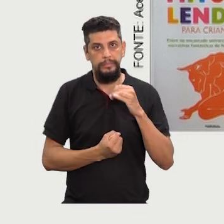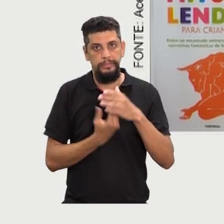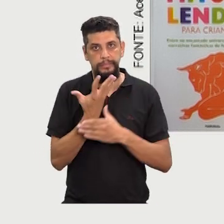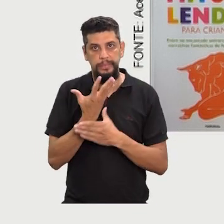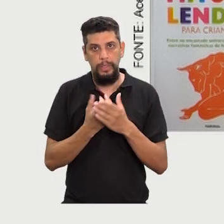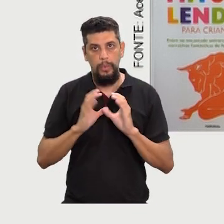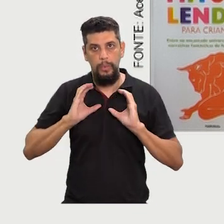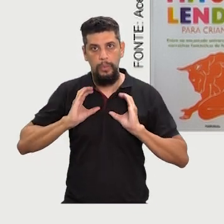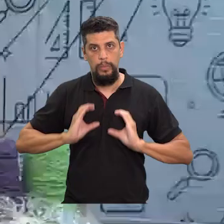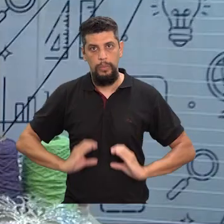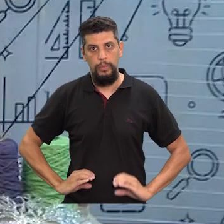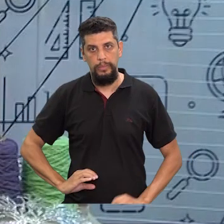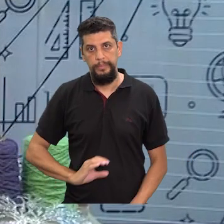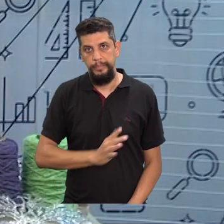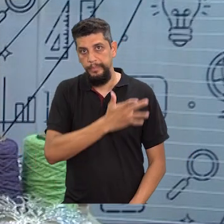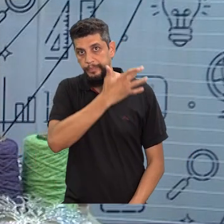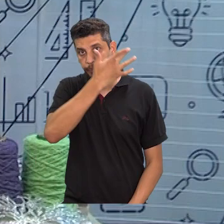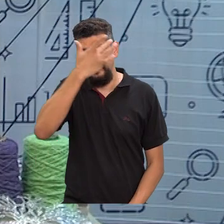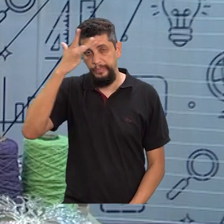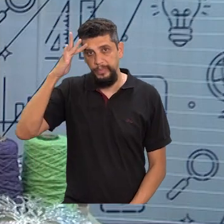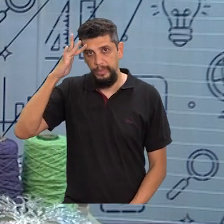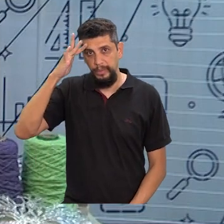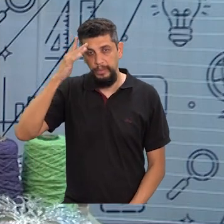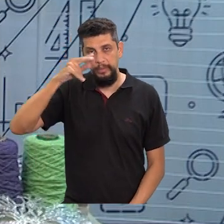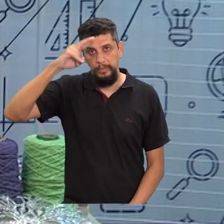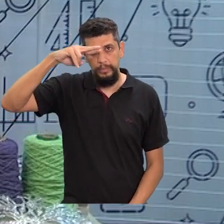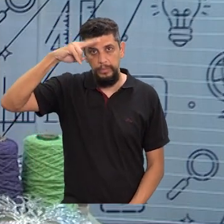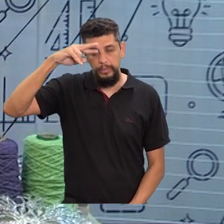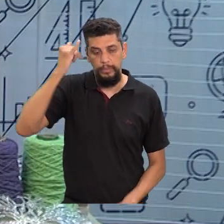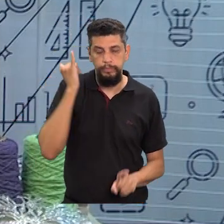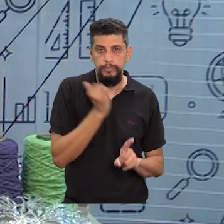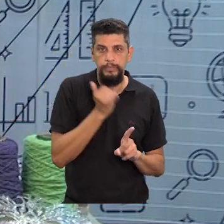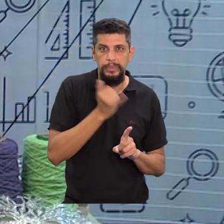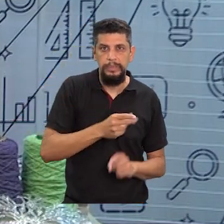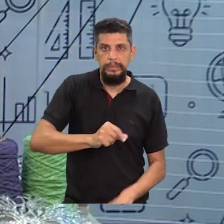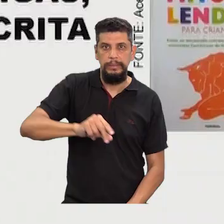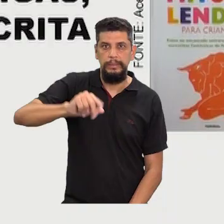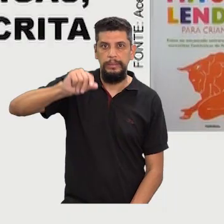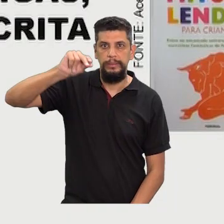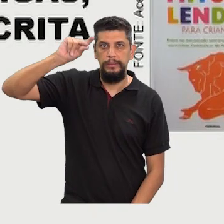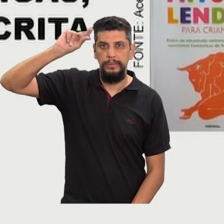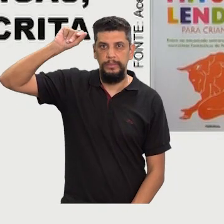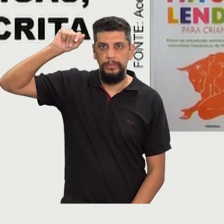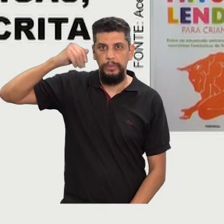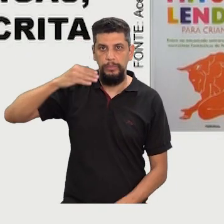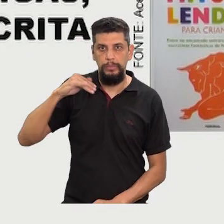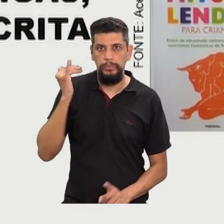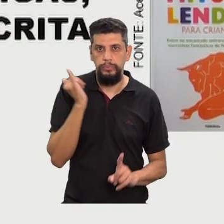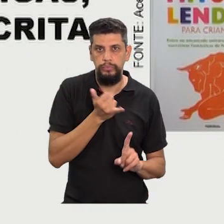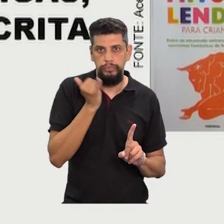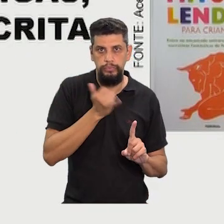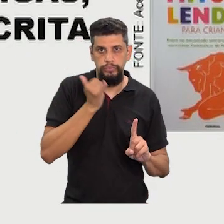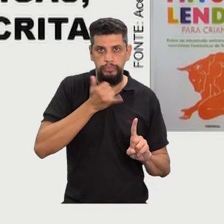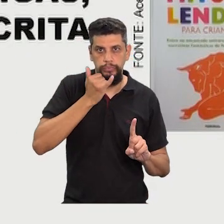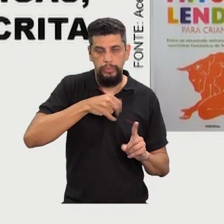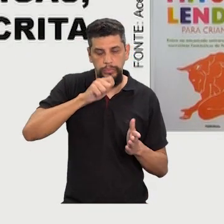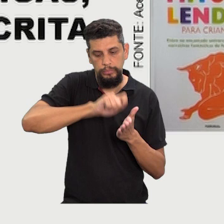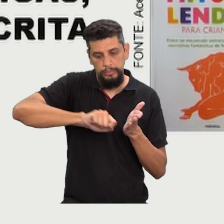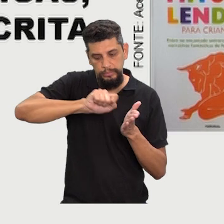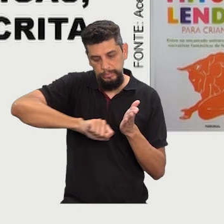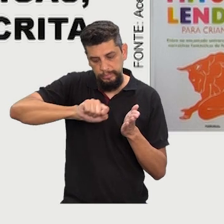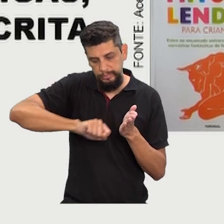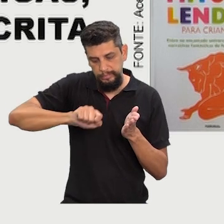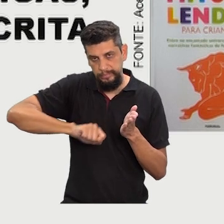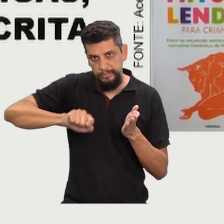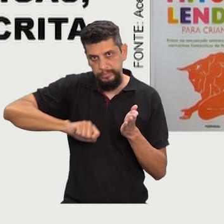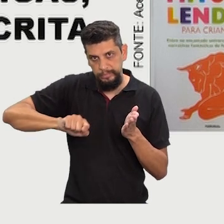de algo ou um comportamento humano. Tá? São narrativas populares, muito antigas, transmitidas oralmente ou por meio da